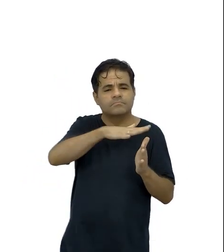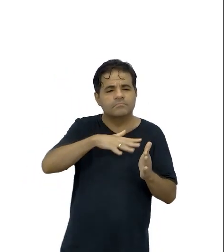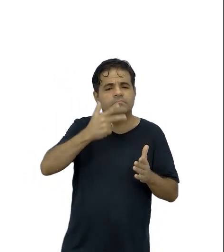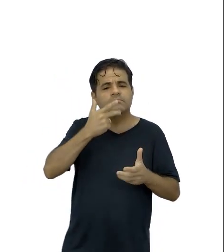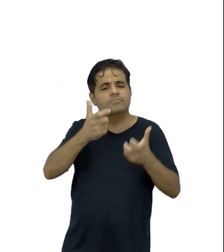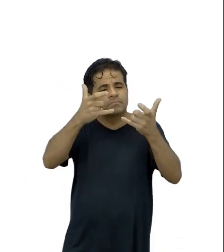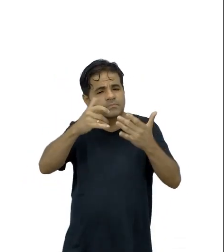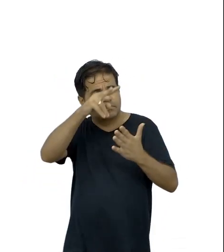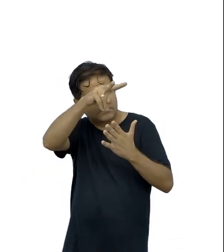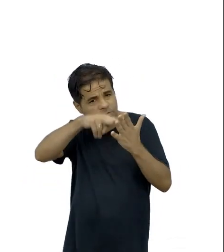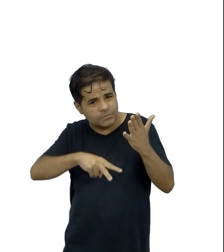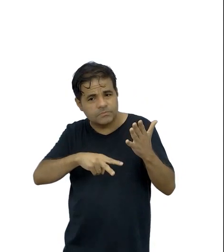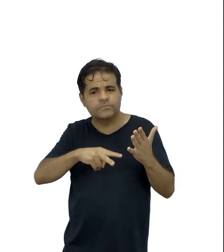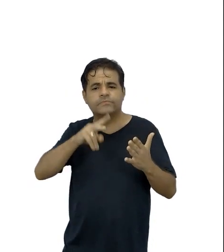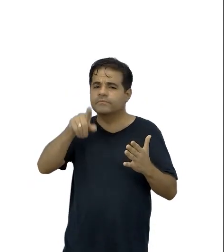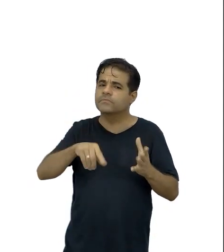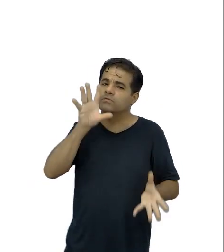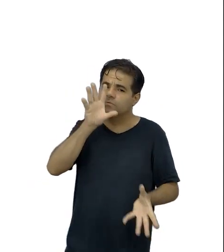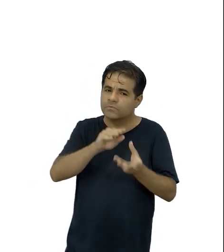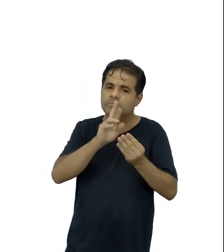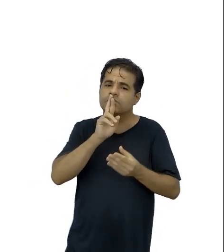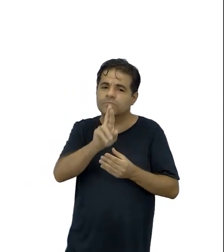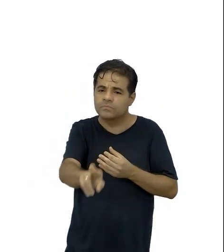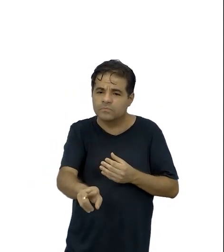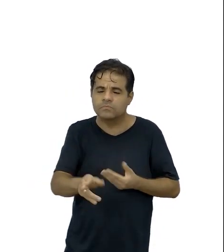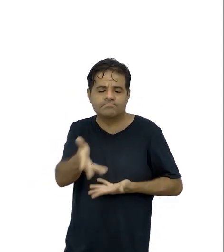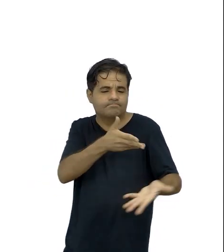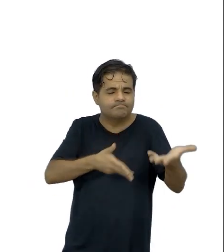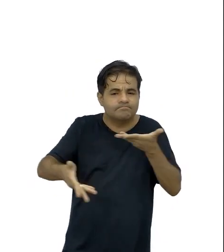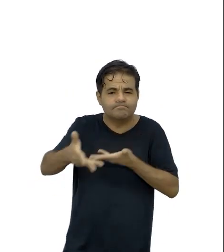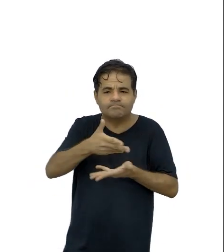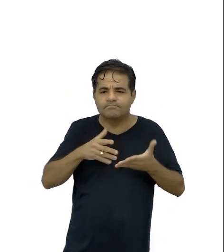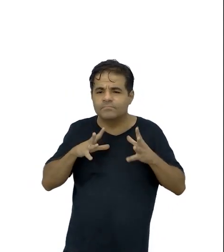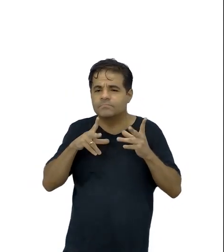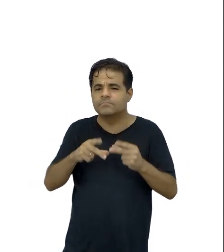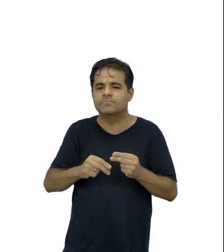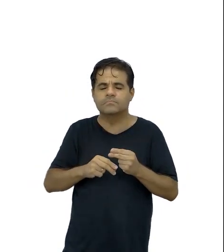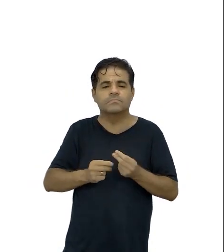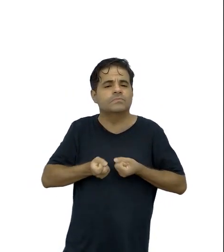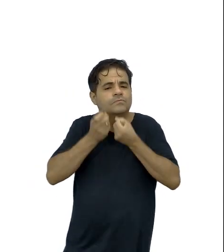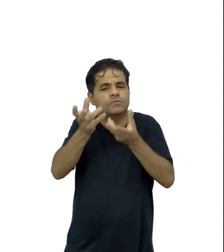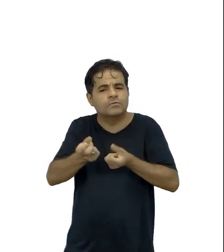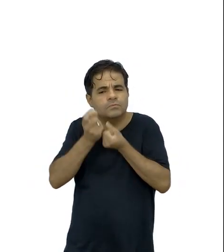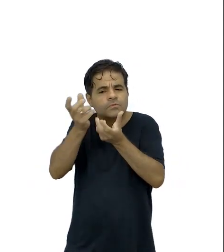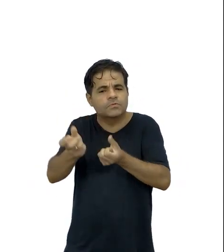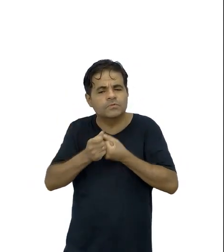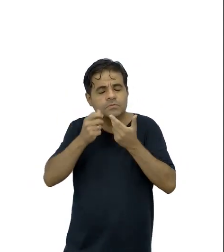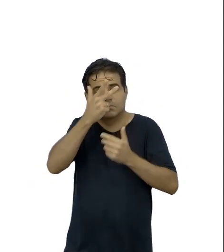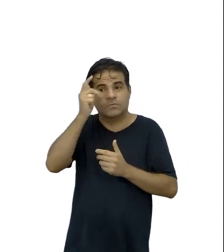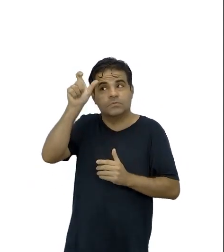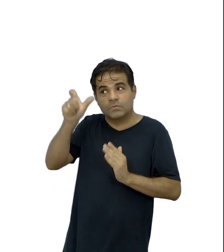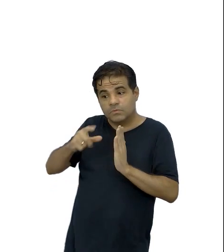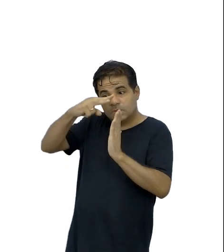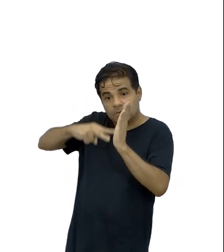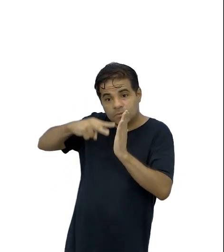a leitura, ela é um resultado da interação entre todas as informações que o leitor